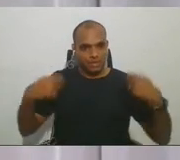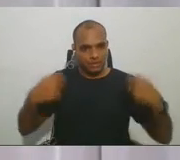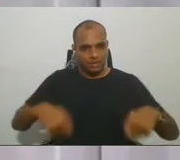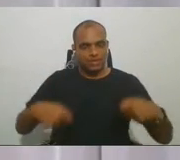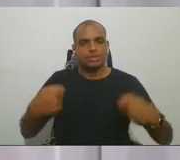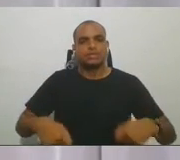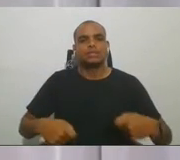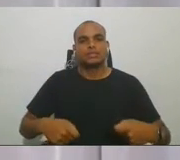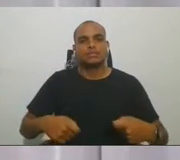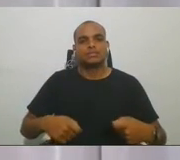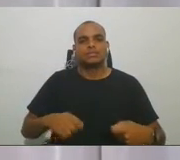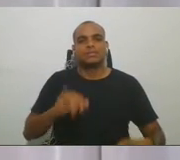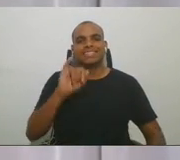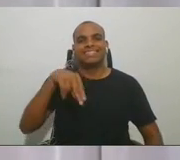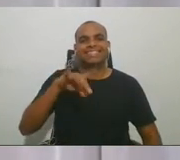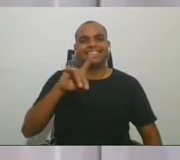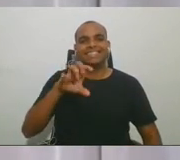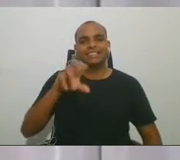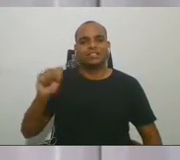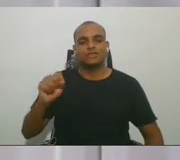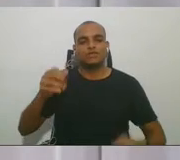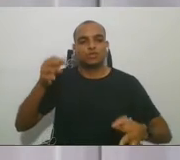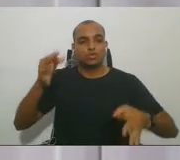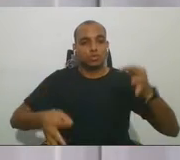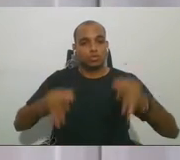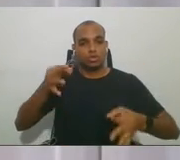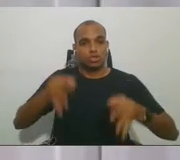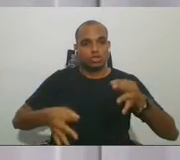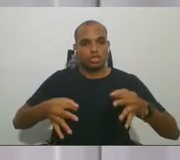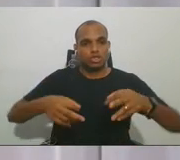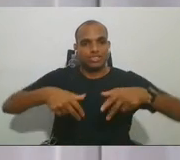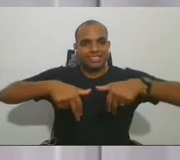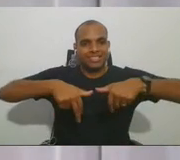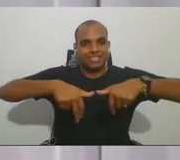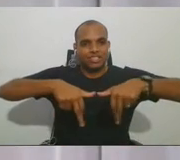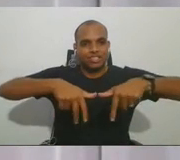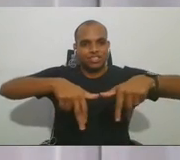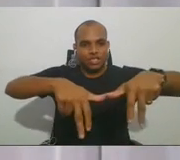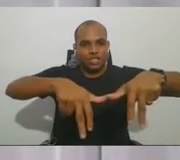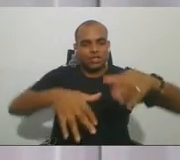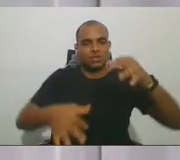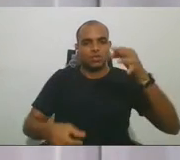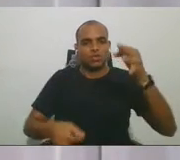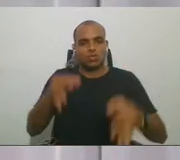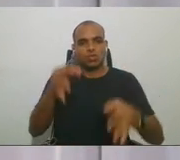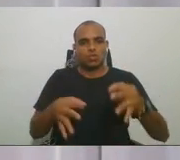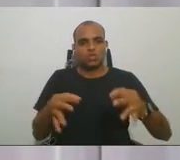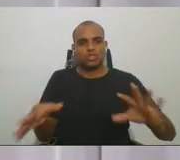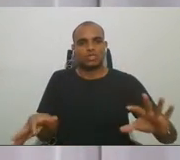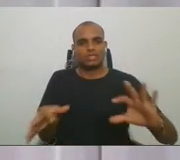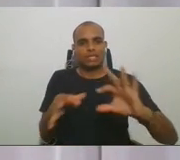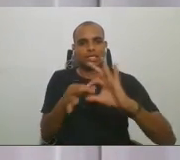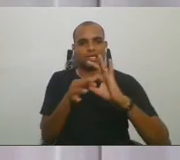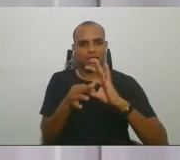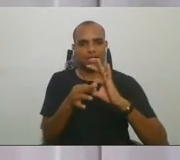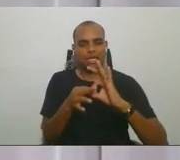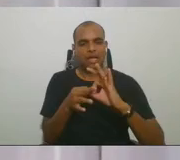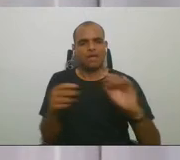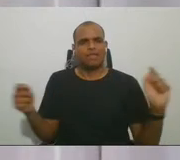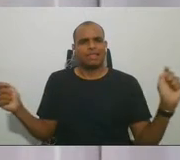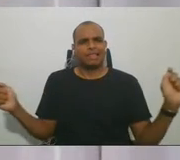imprescindível. Justiça de gênero, justiça integral, que seja